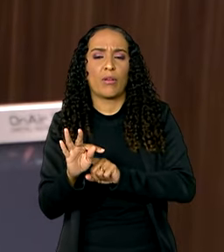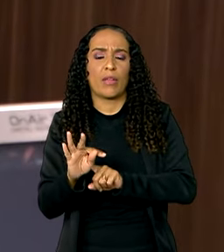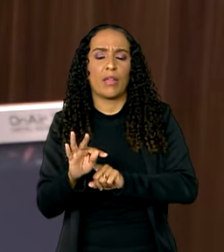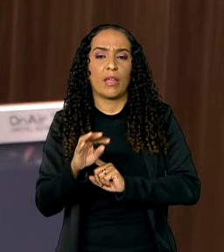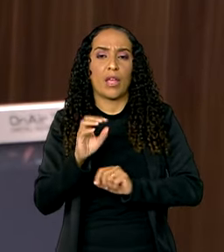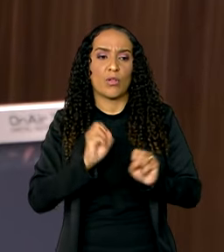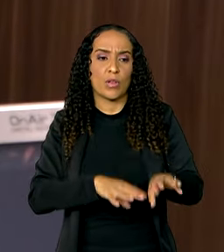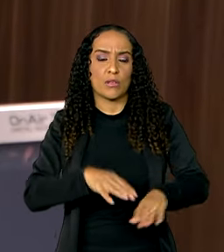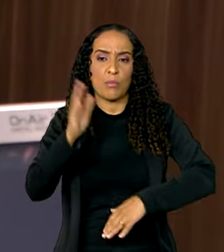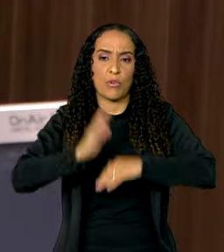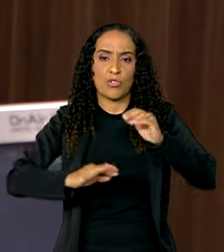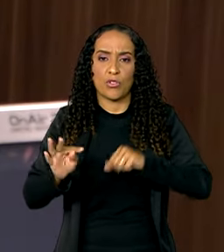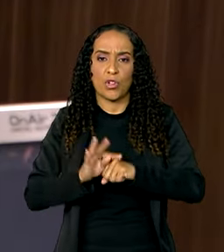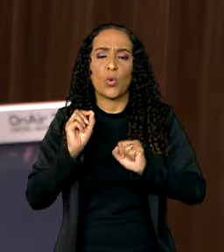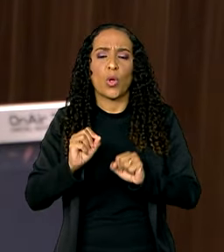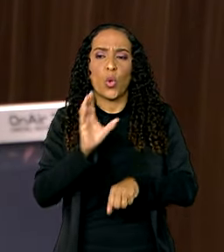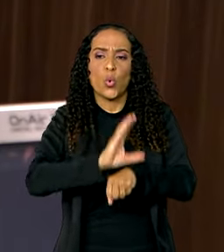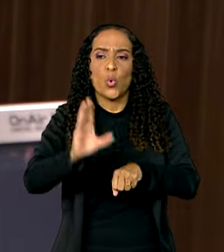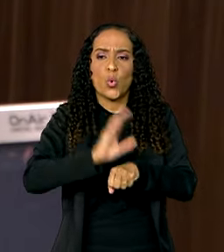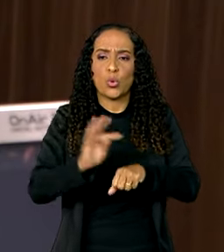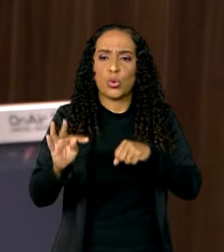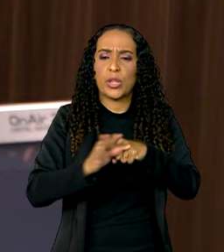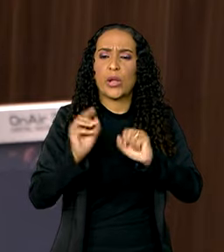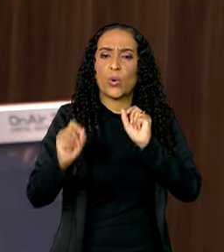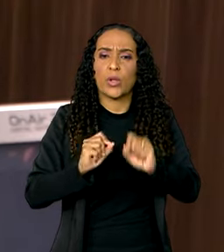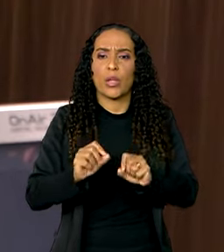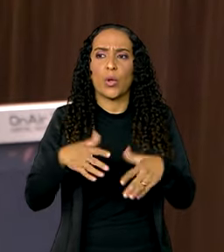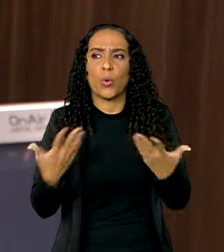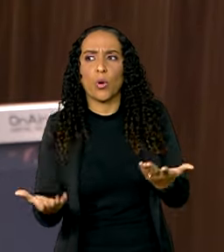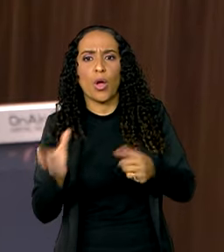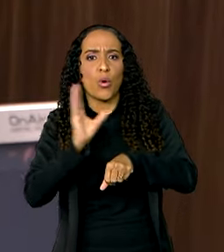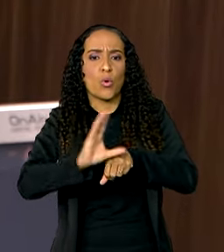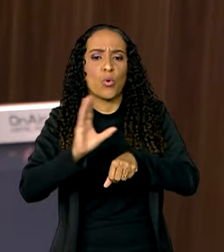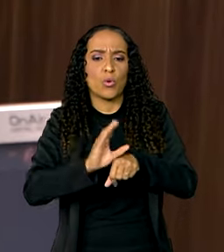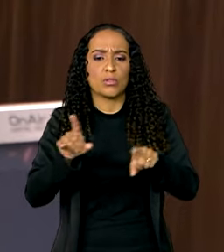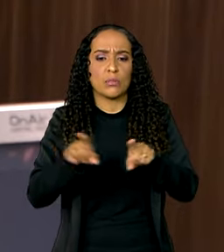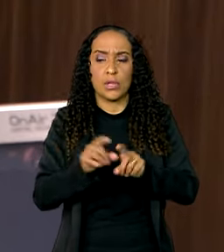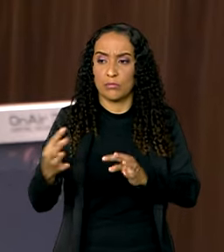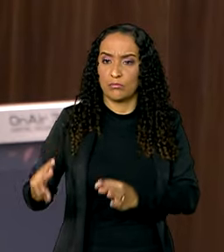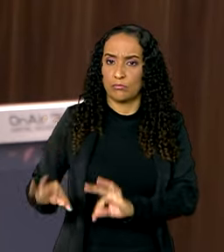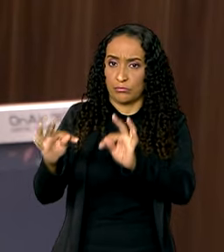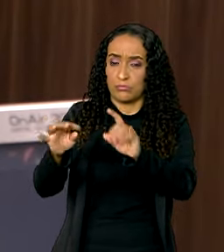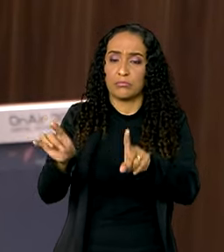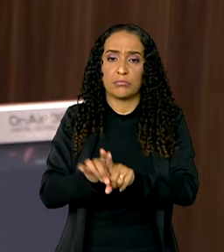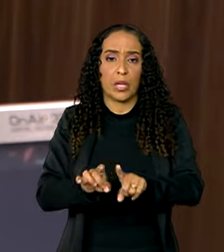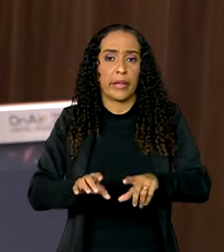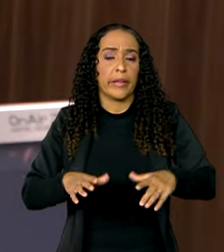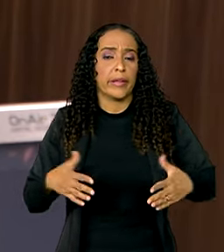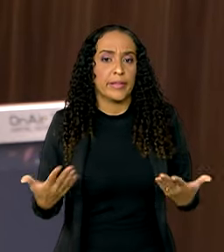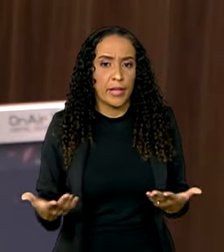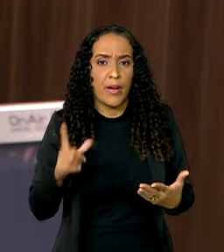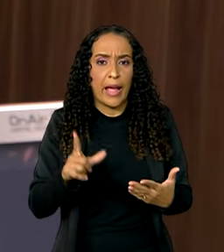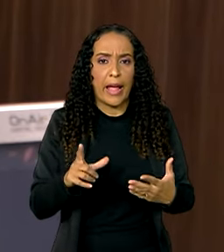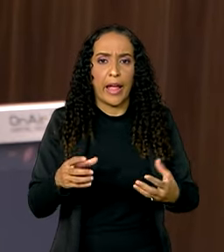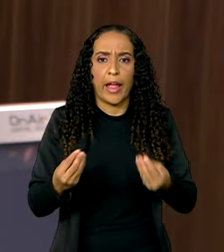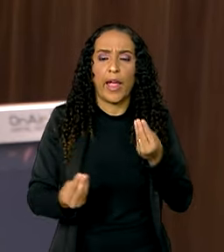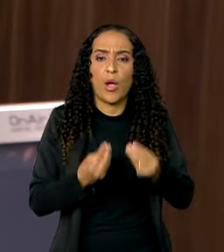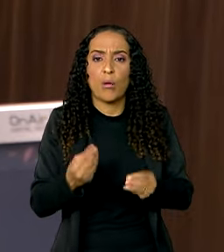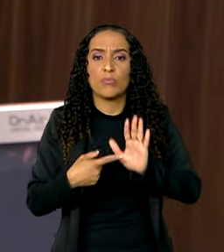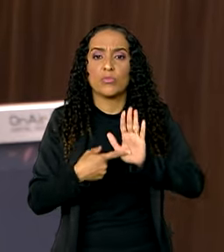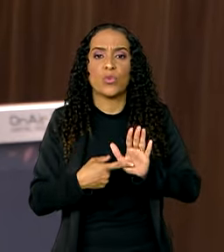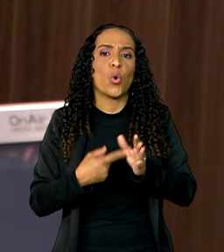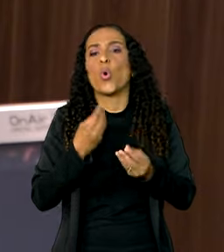tecnológica O que são os cursos técnicos o que são os cursos eh eh de tecnologia né então é é uma forma de de